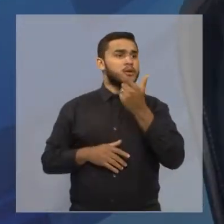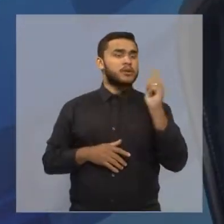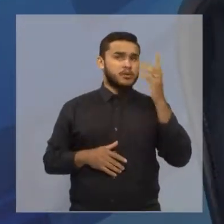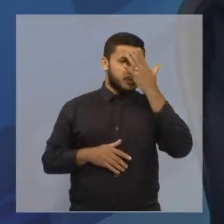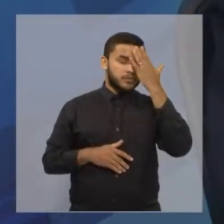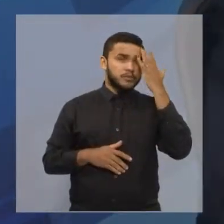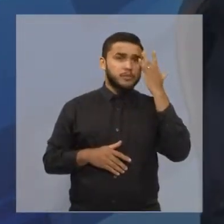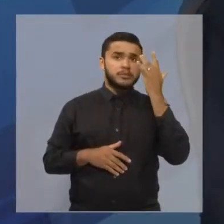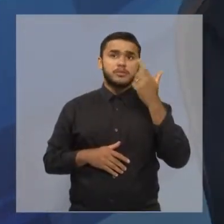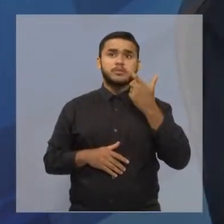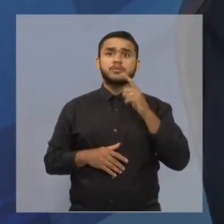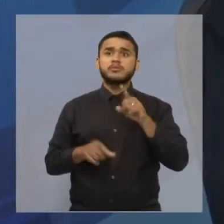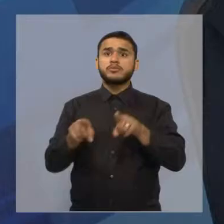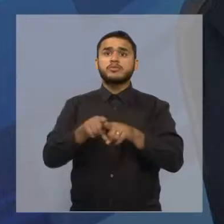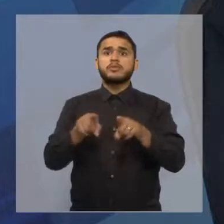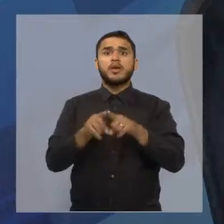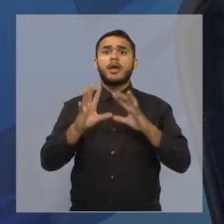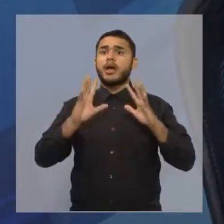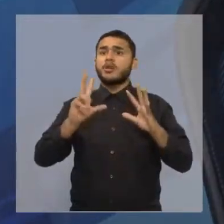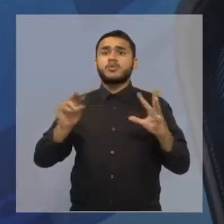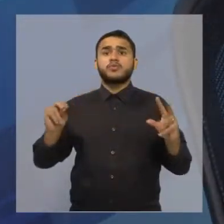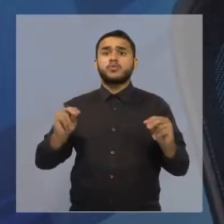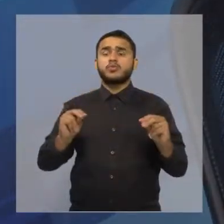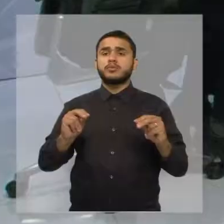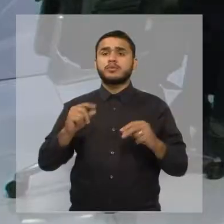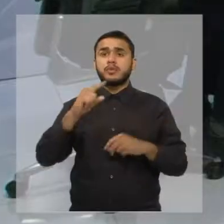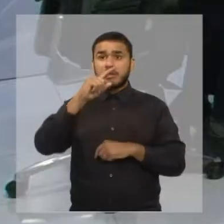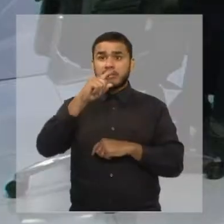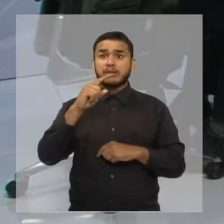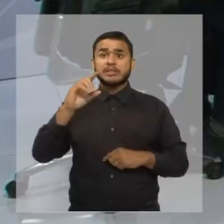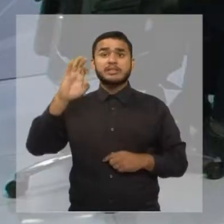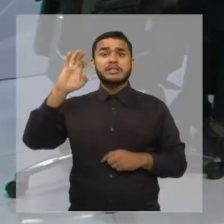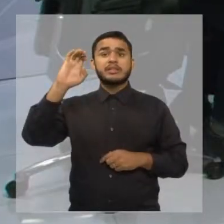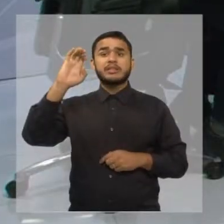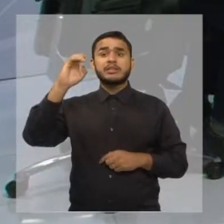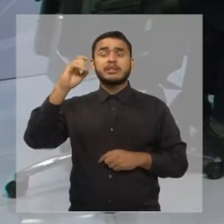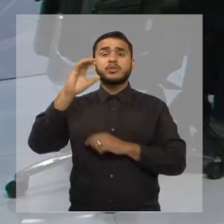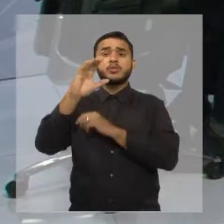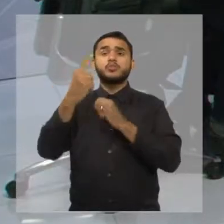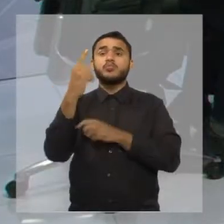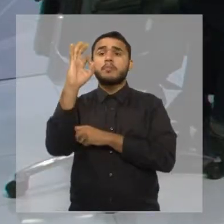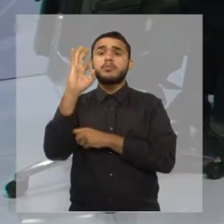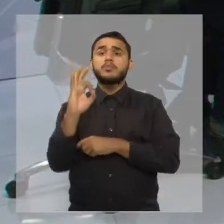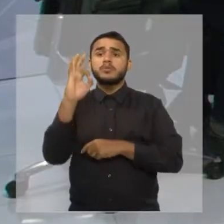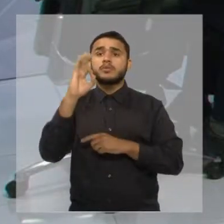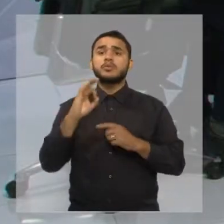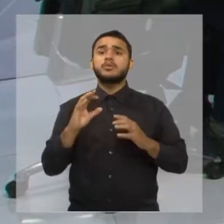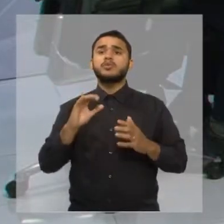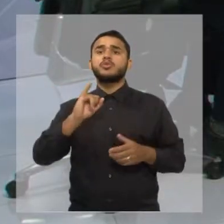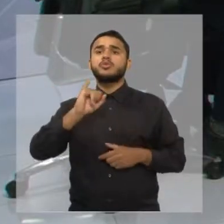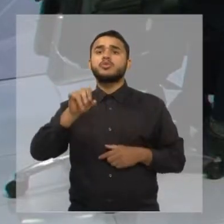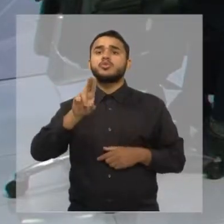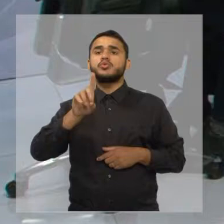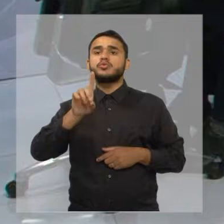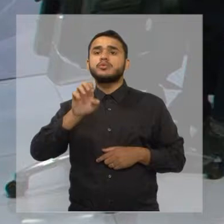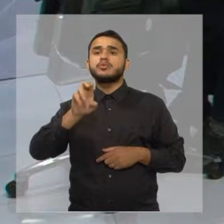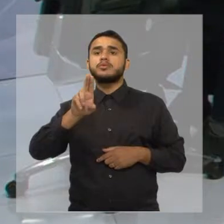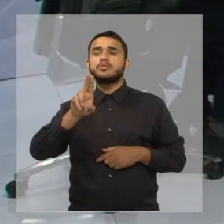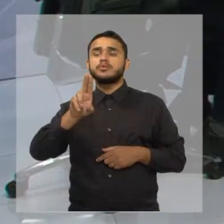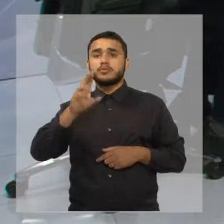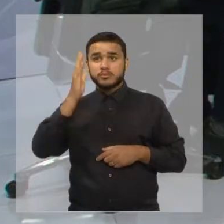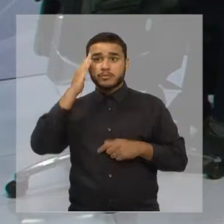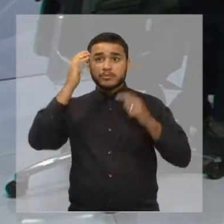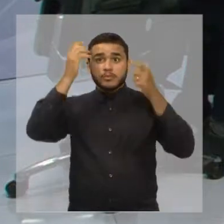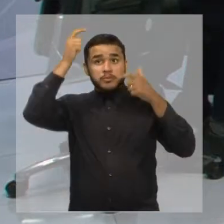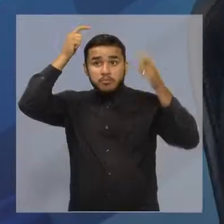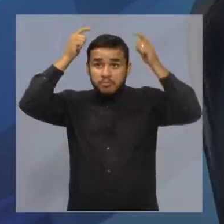os fenômenos históricos são heterogêneos. Os judeus na Alemanha, antes do nazismo, eram 1% da população, eram 23% dos médicos, eram 20